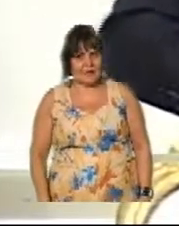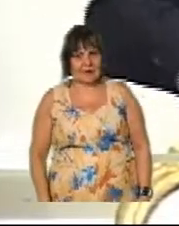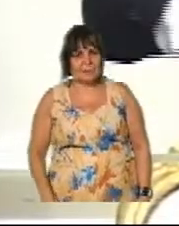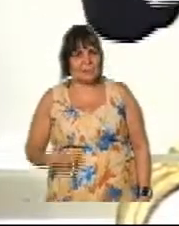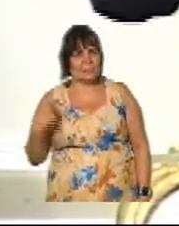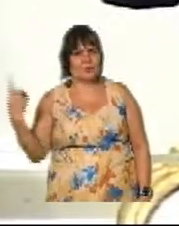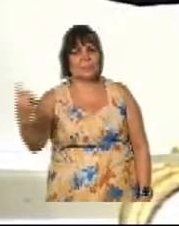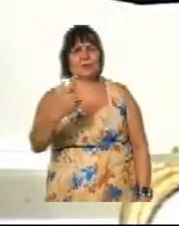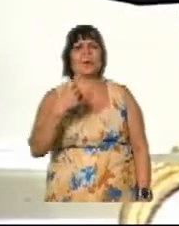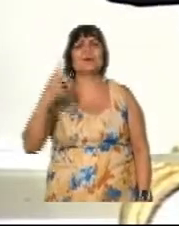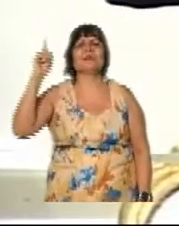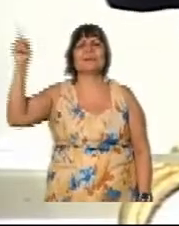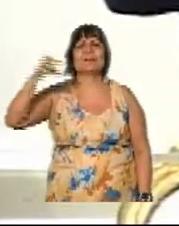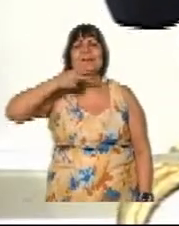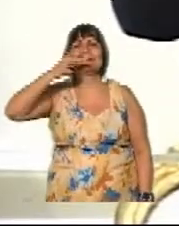O nosso Deus diz, vem.